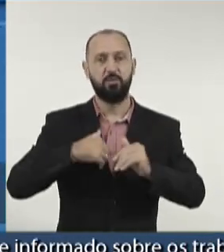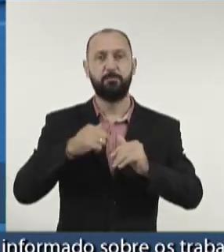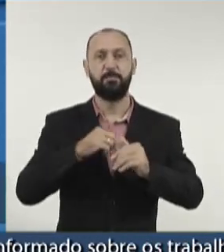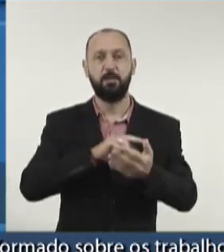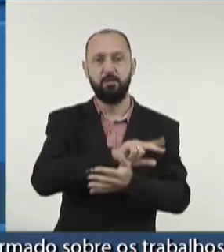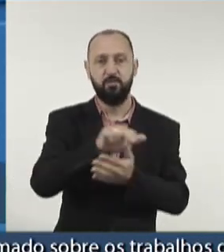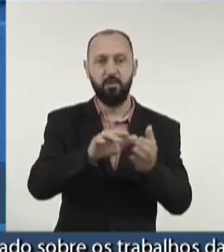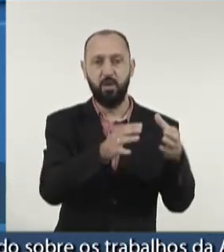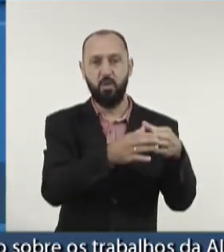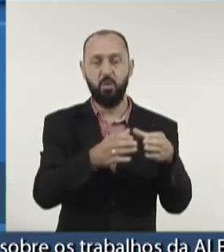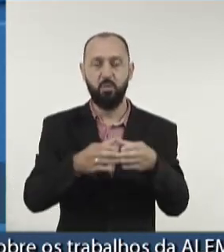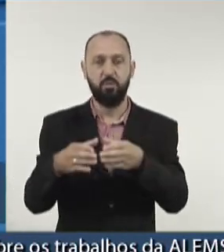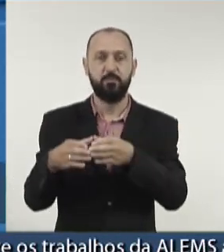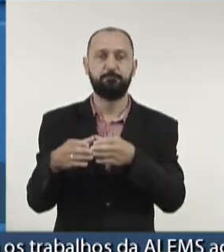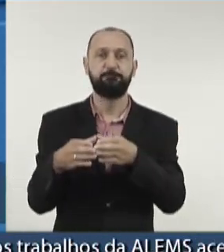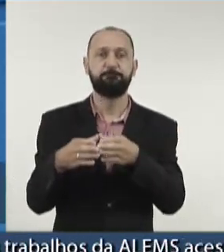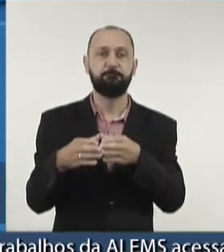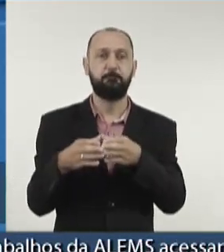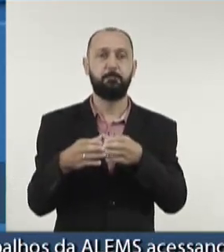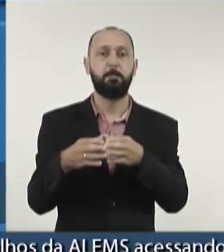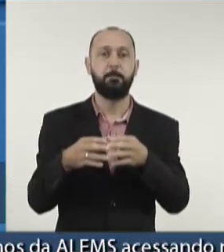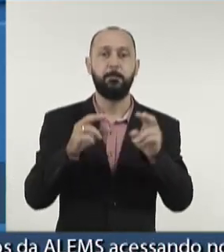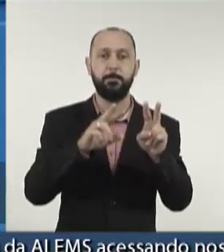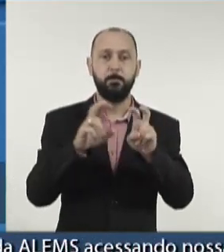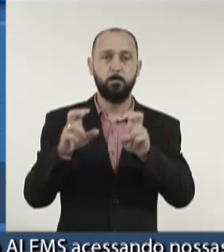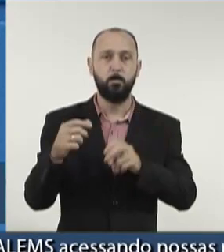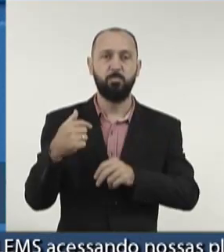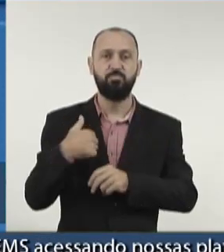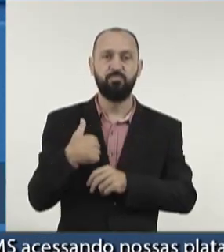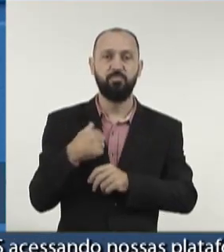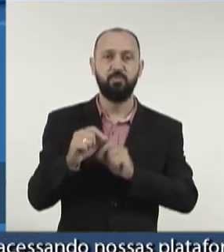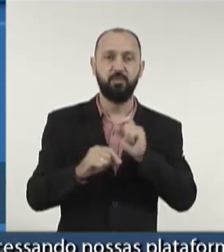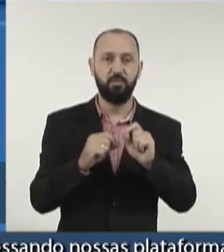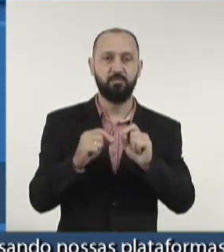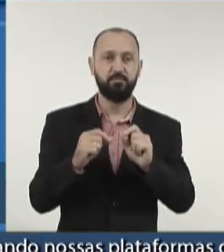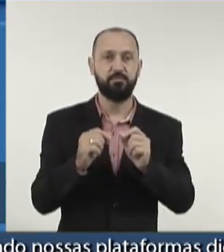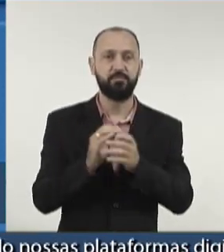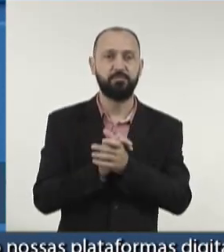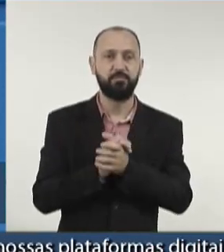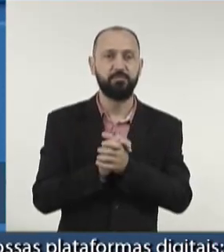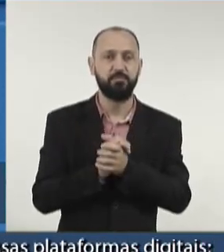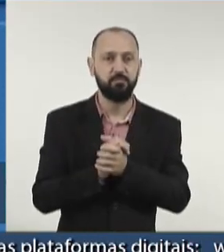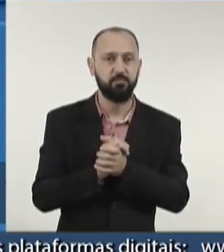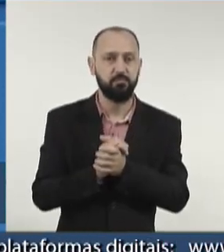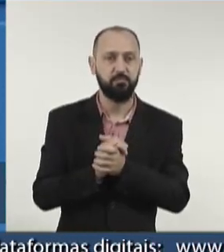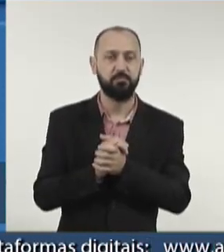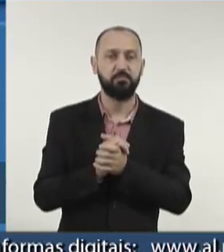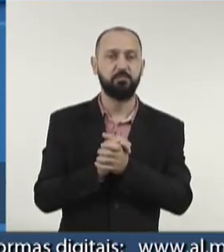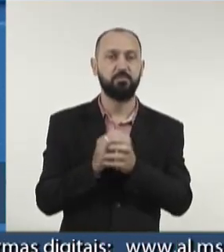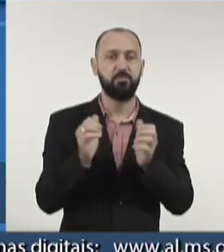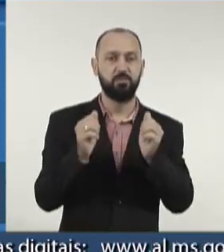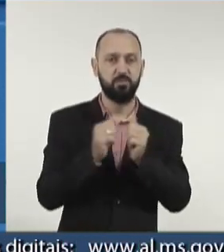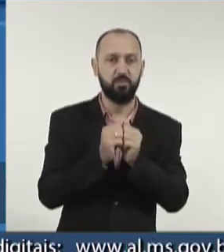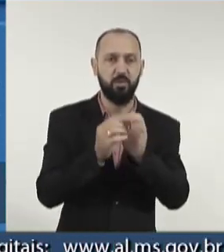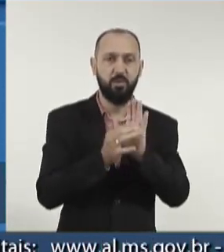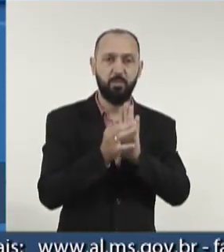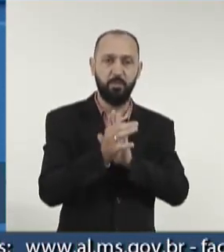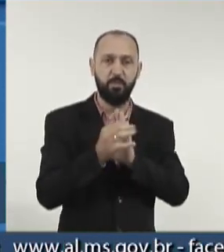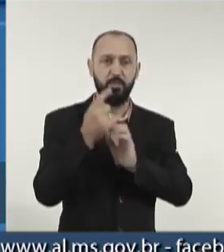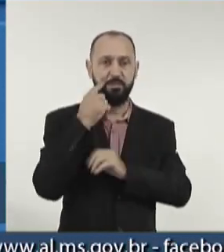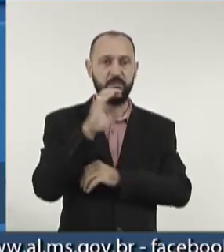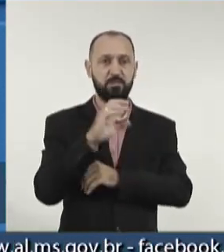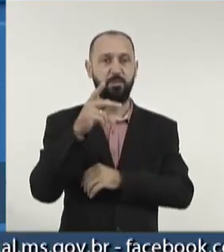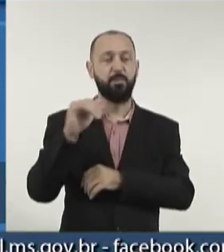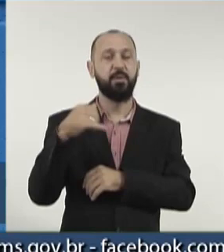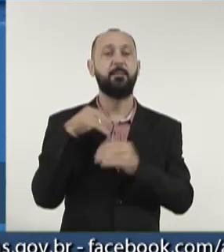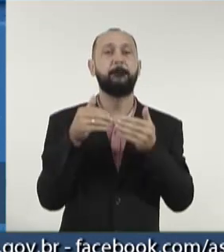em vários grupos de servidores, essa pauta chega a mim a todo momento também, e sempre chega com essa proposta da CPI. Agora, para